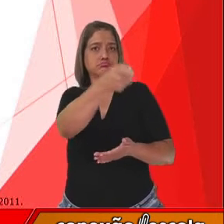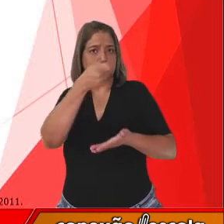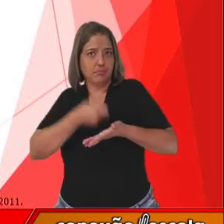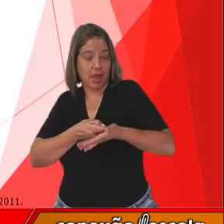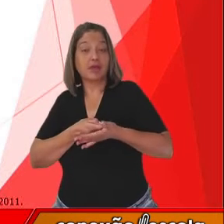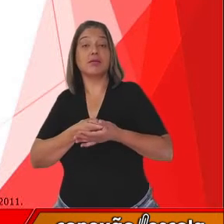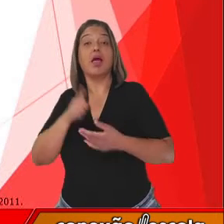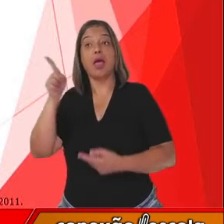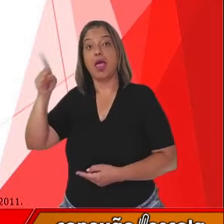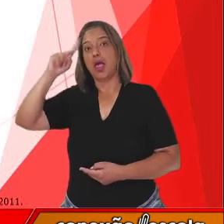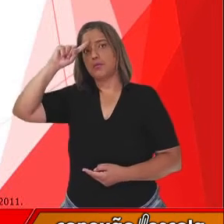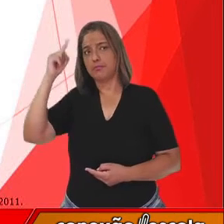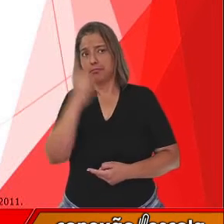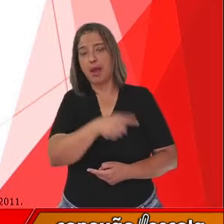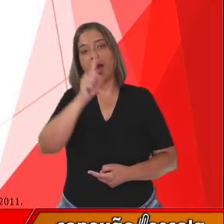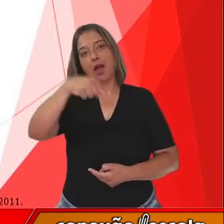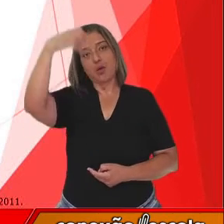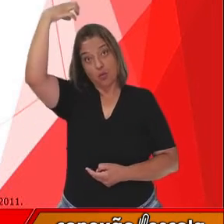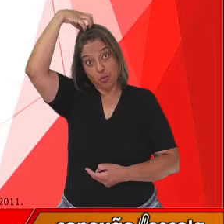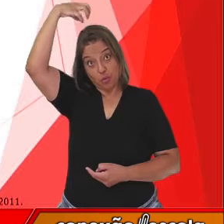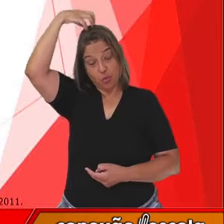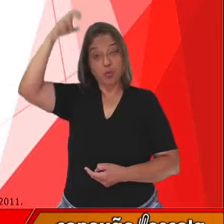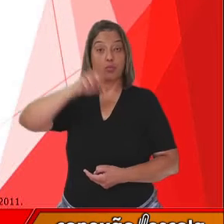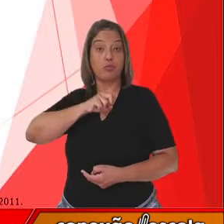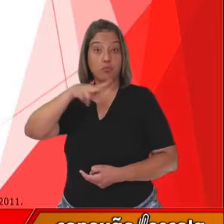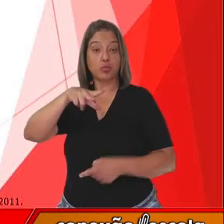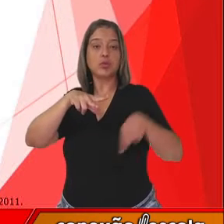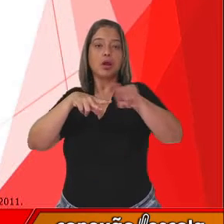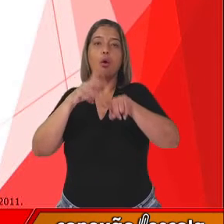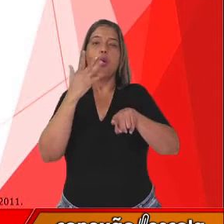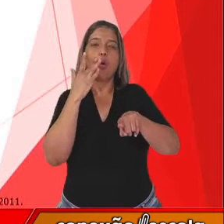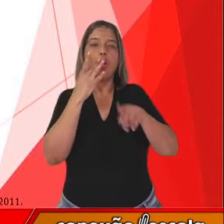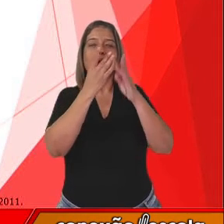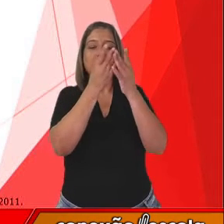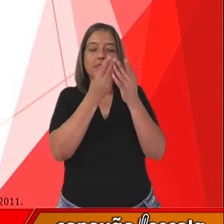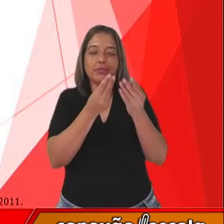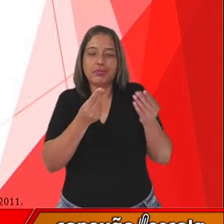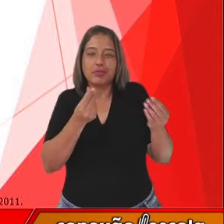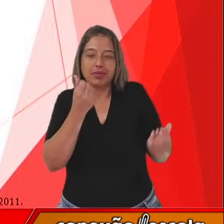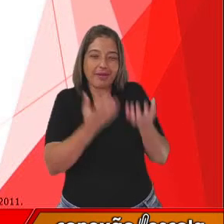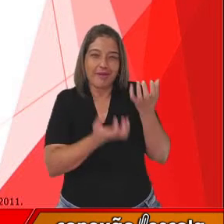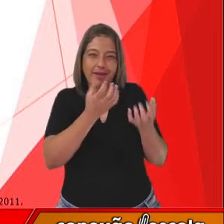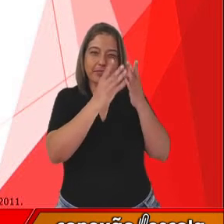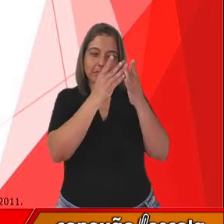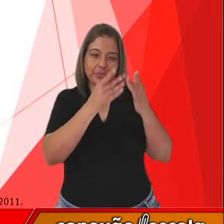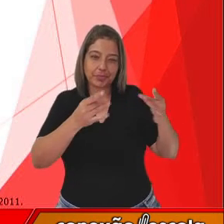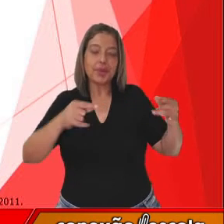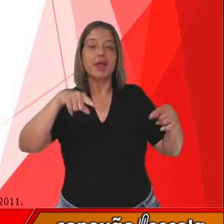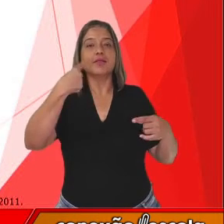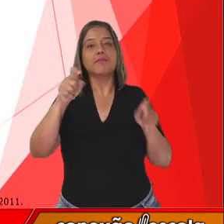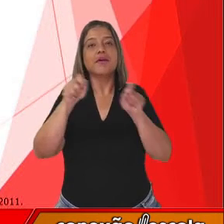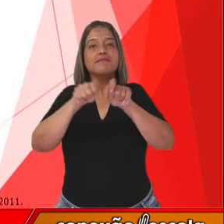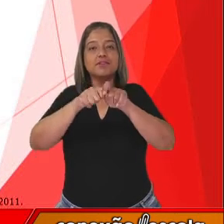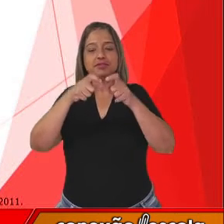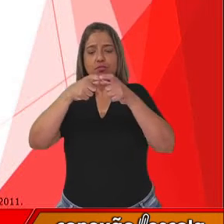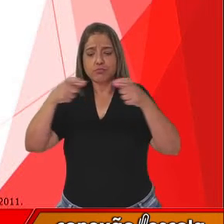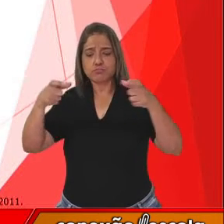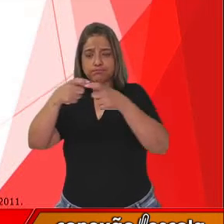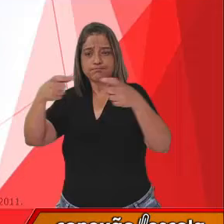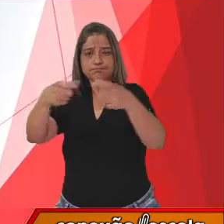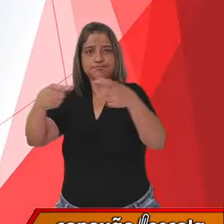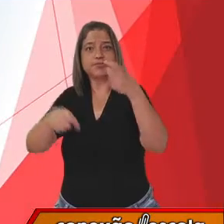onde o ouro era derretido e transformado em barras que continham o selo da